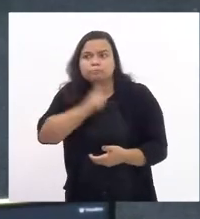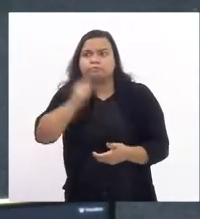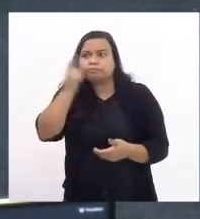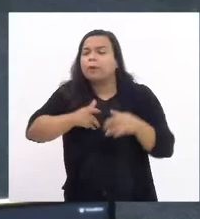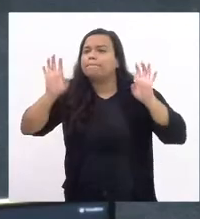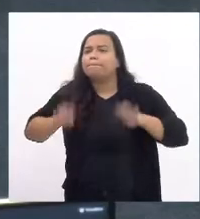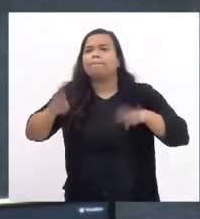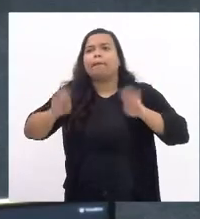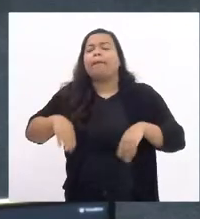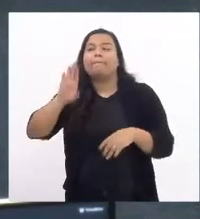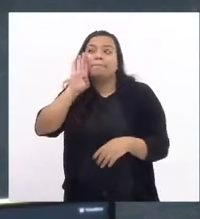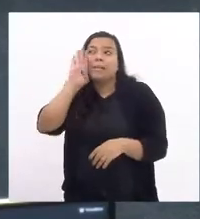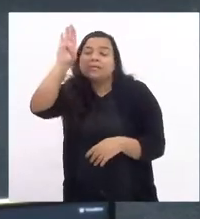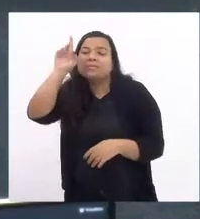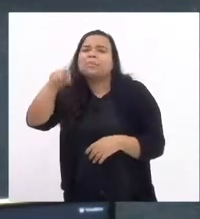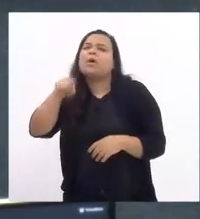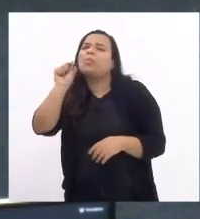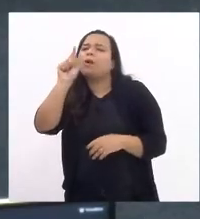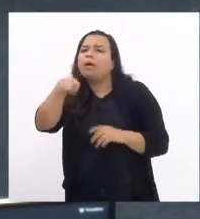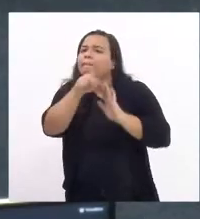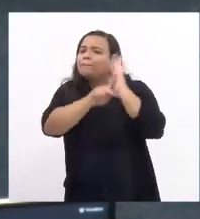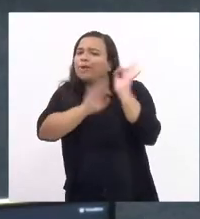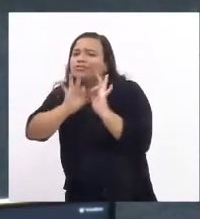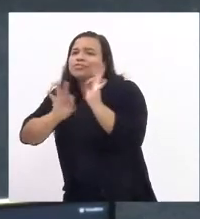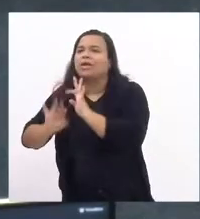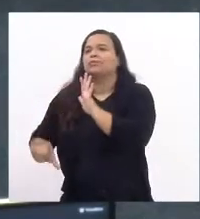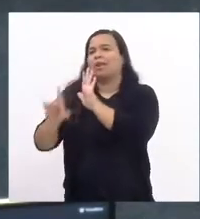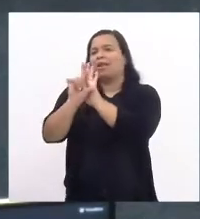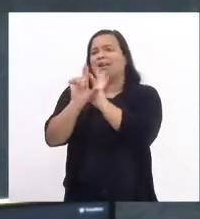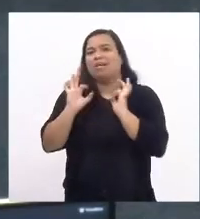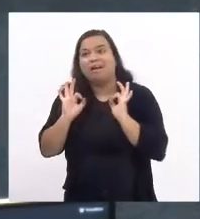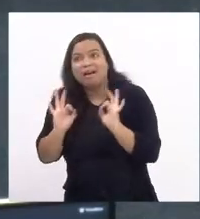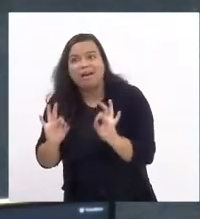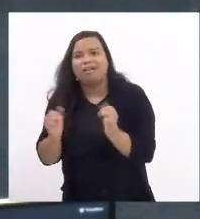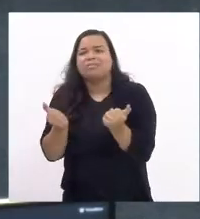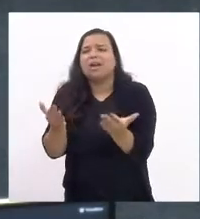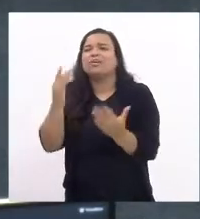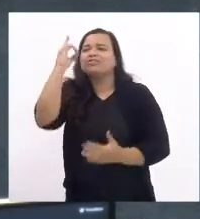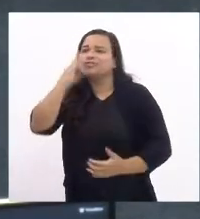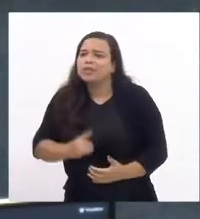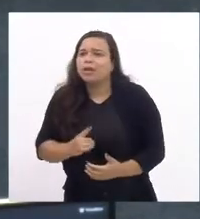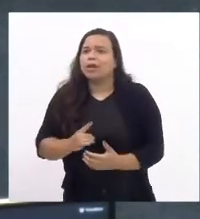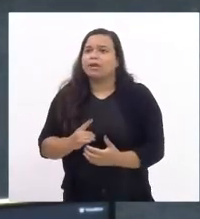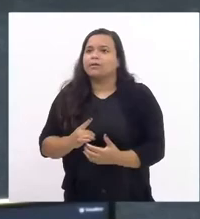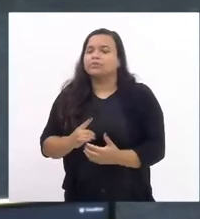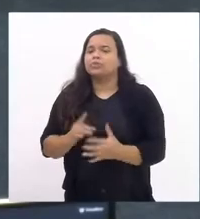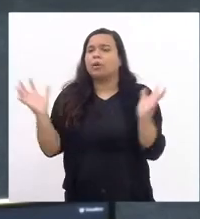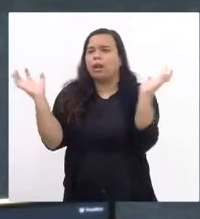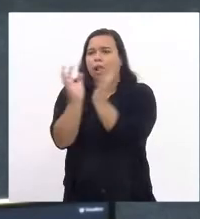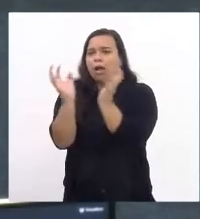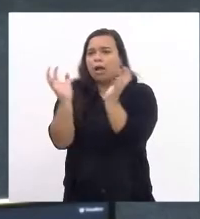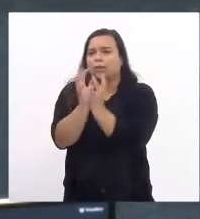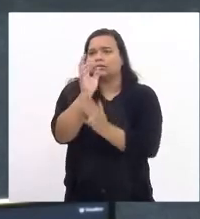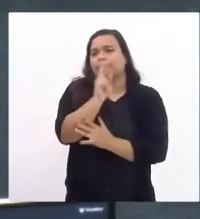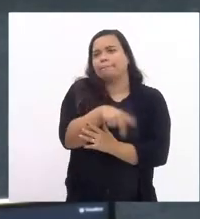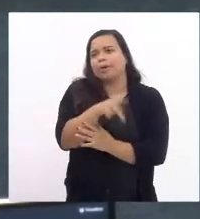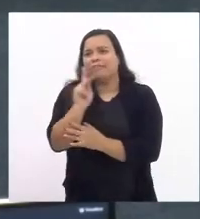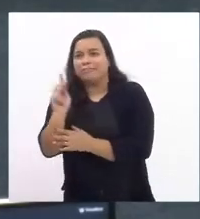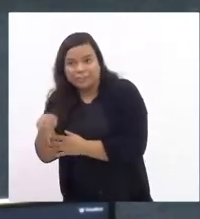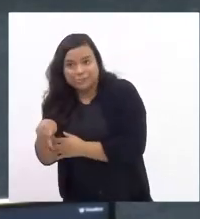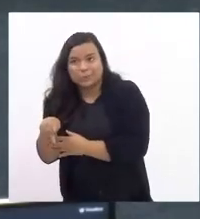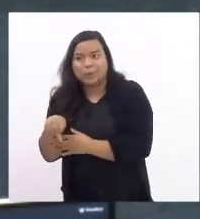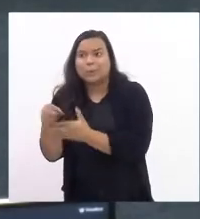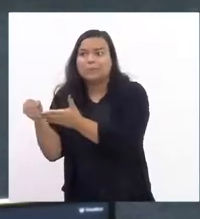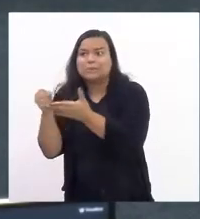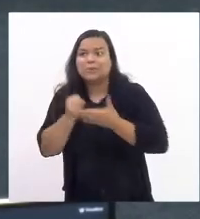principalmente em projetos de lei que garantam direitos a classe dos professores, como foi